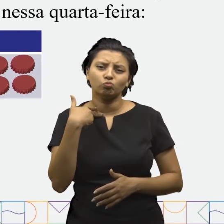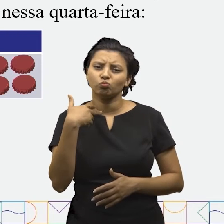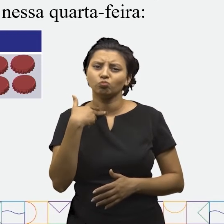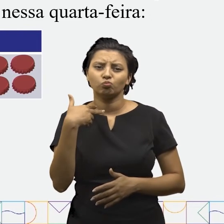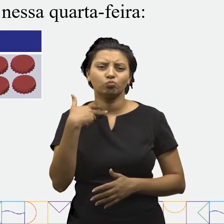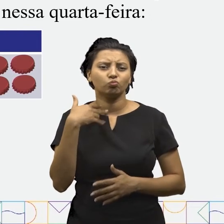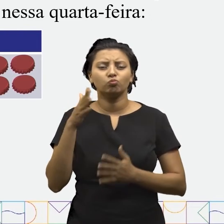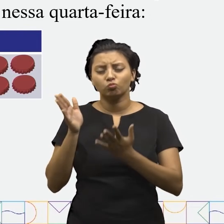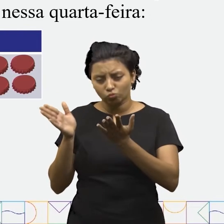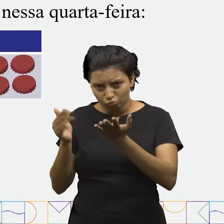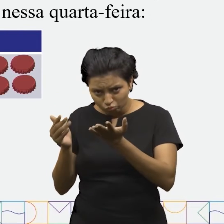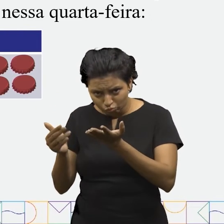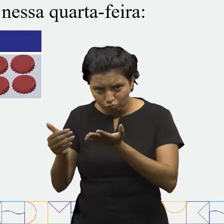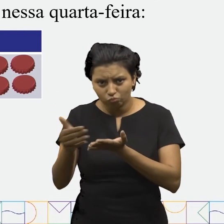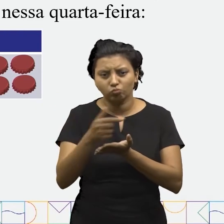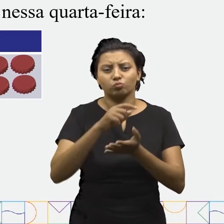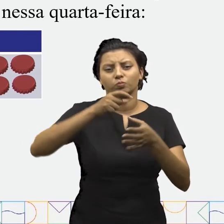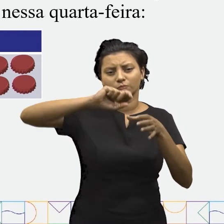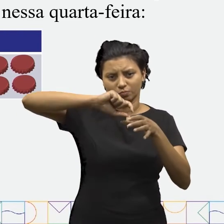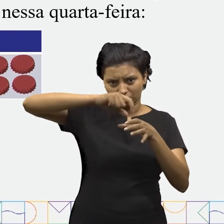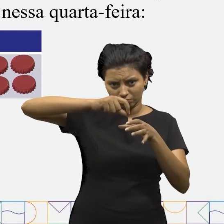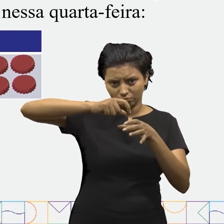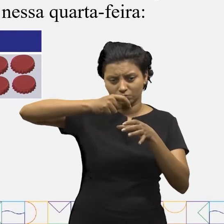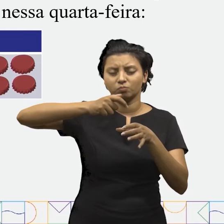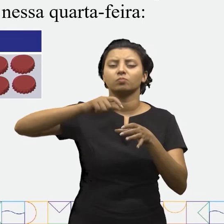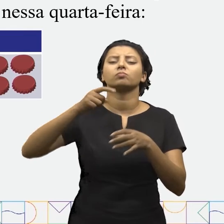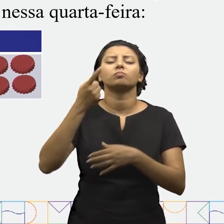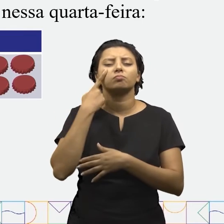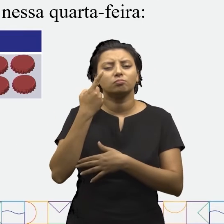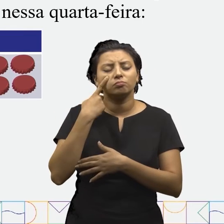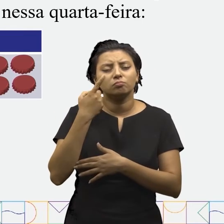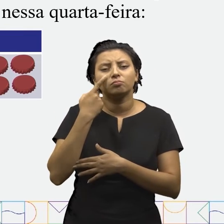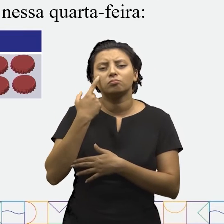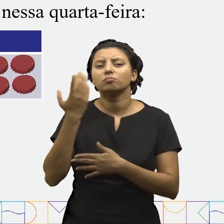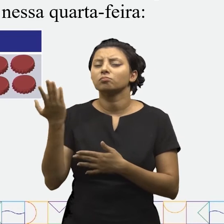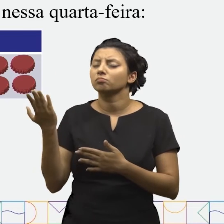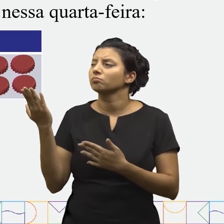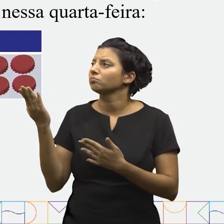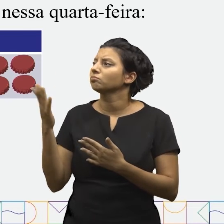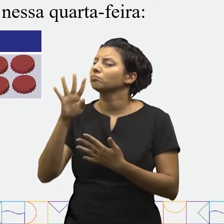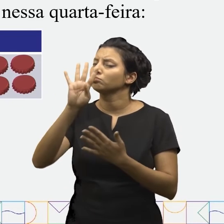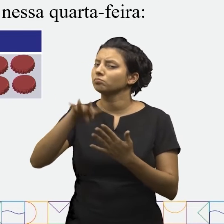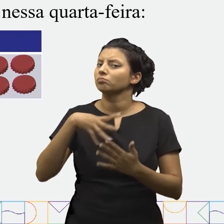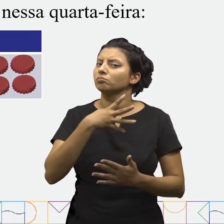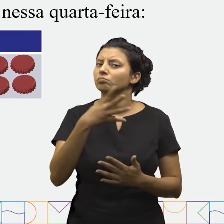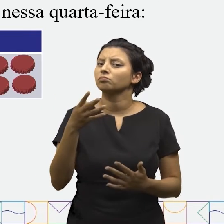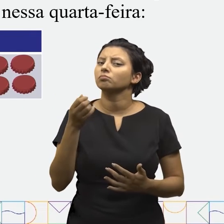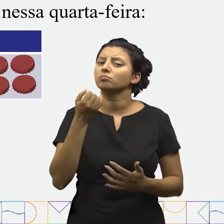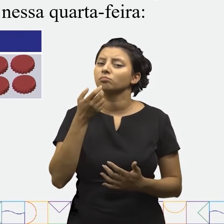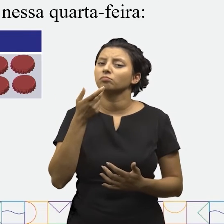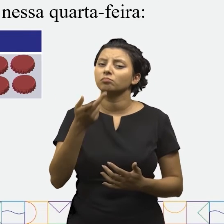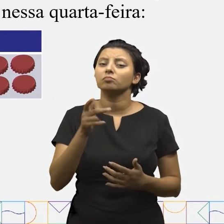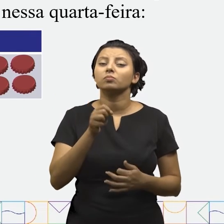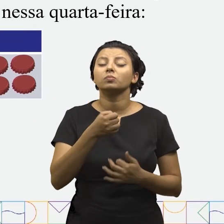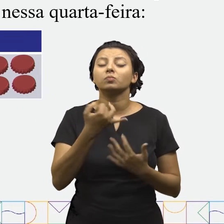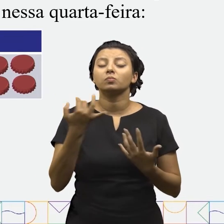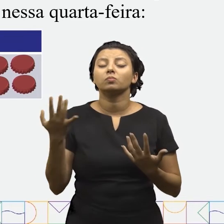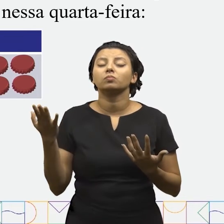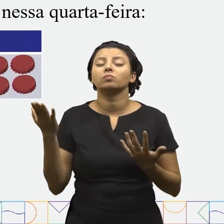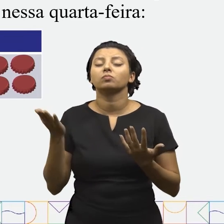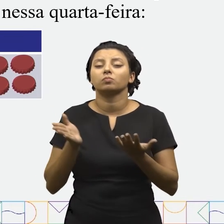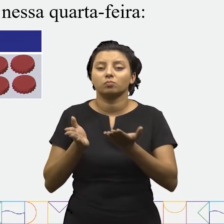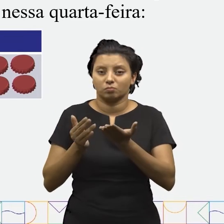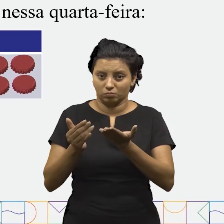conseguiria recolher essas tampas. Observe esse quadro e diga quantas tampas